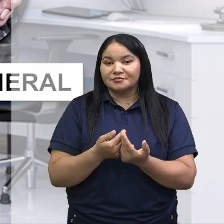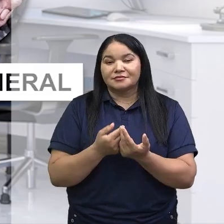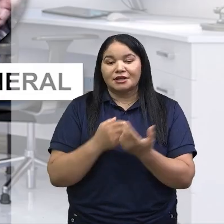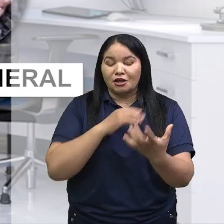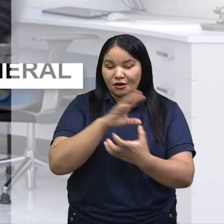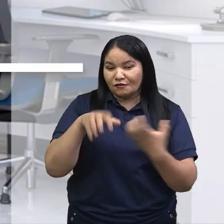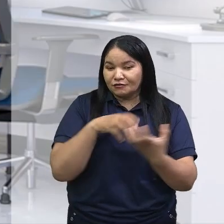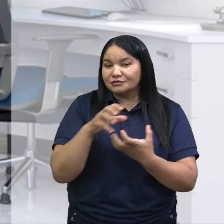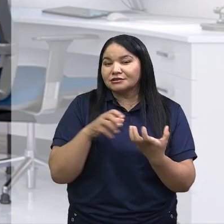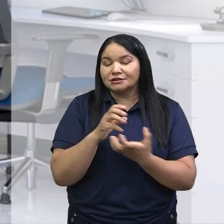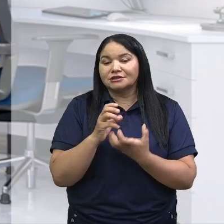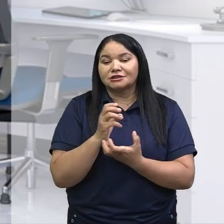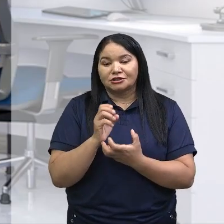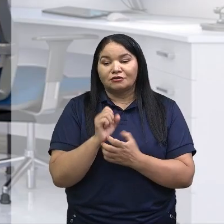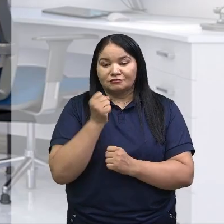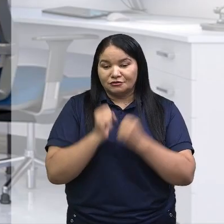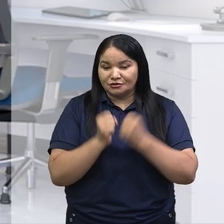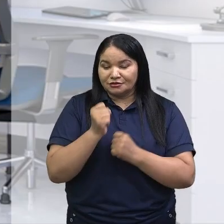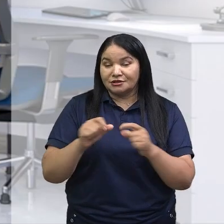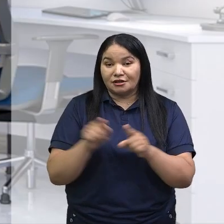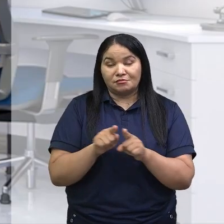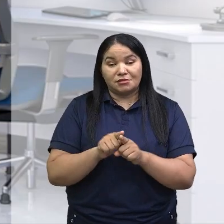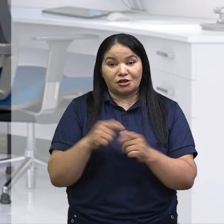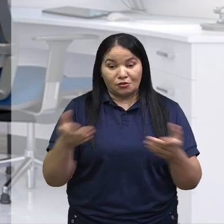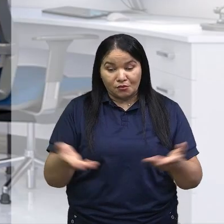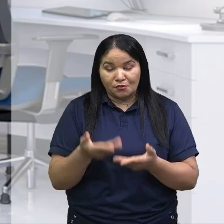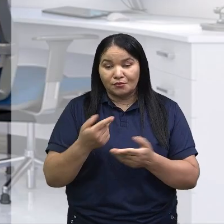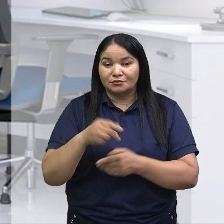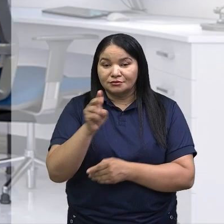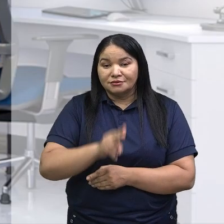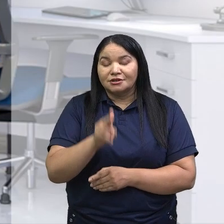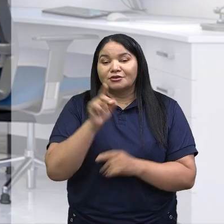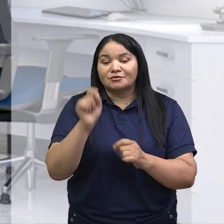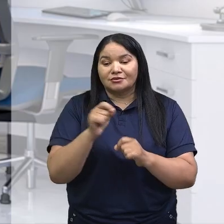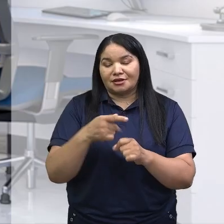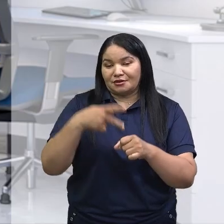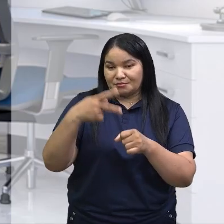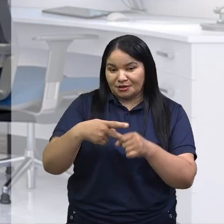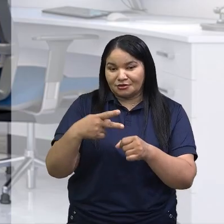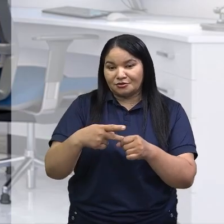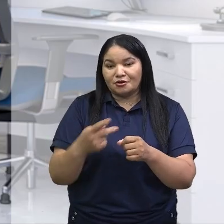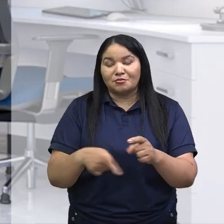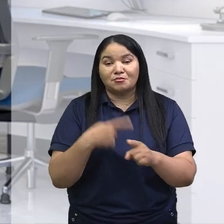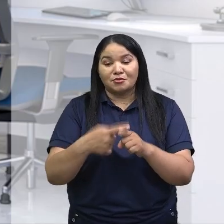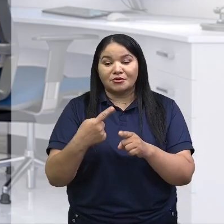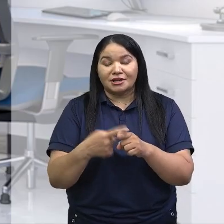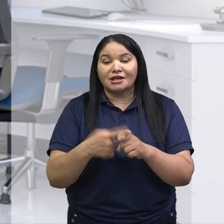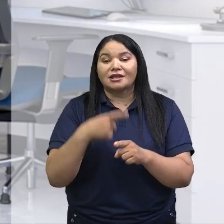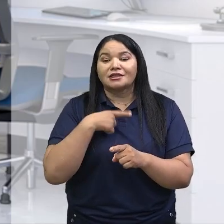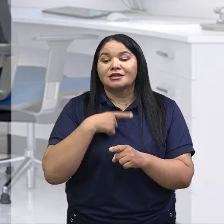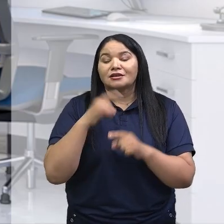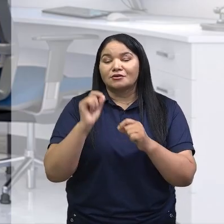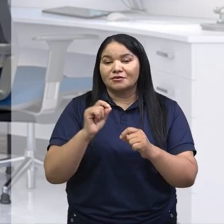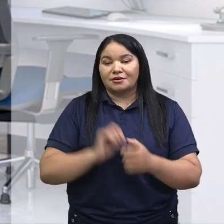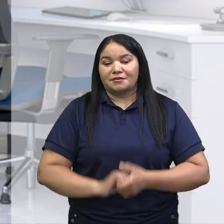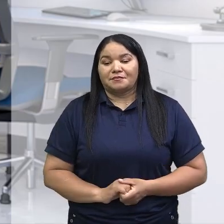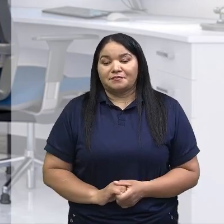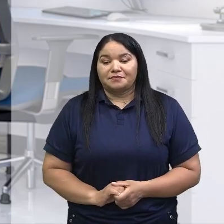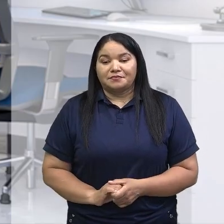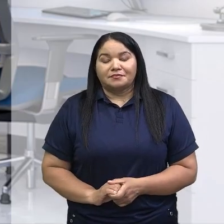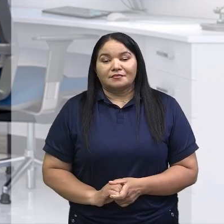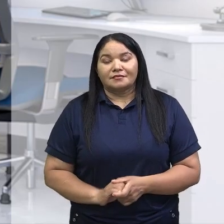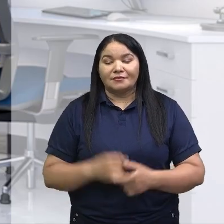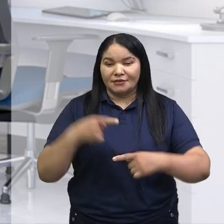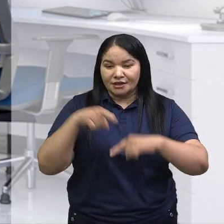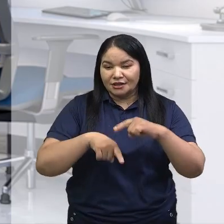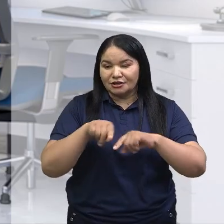Industrial, e o mais importante atualmente, que é o petróleo, porque ele obtém-se dele